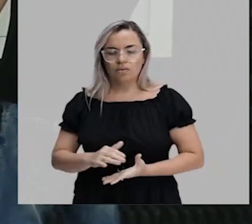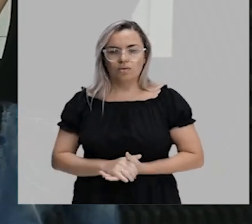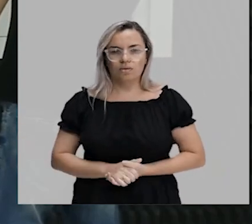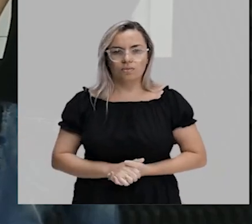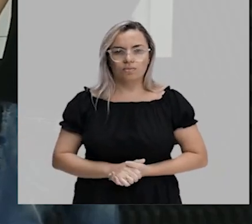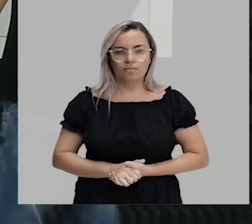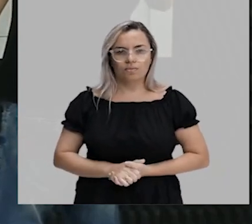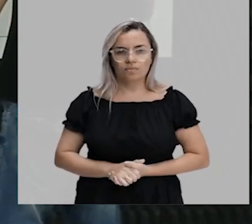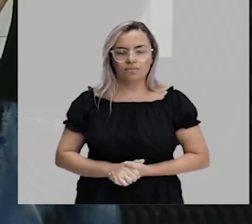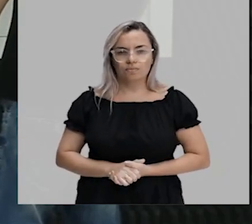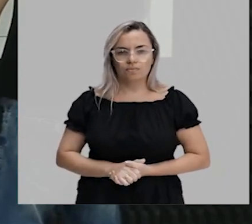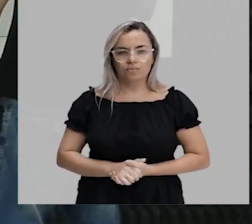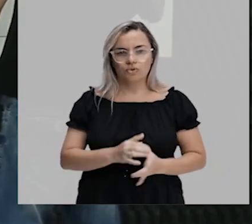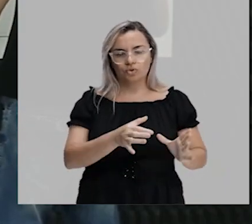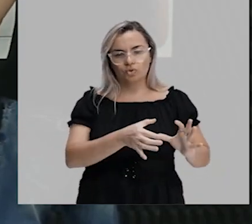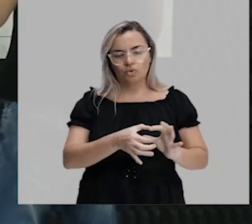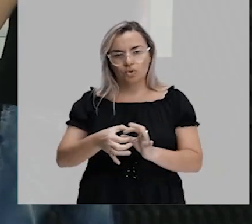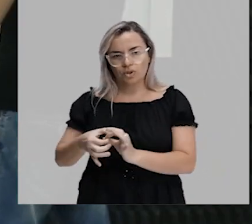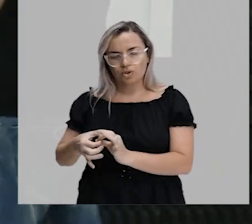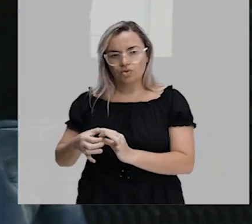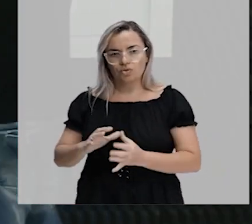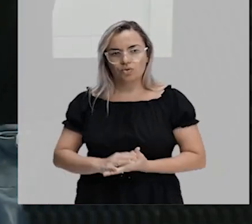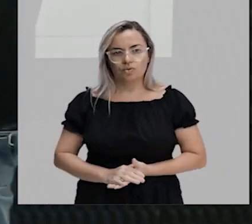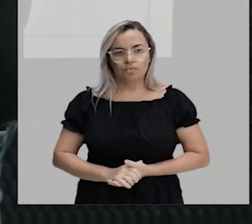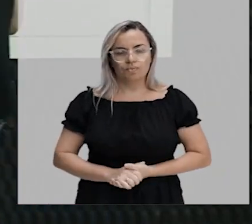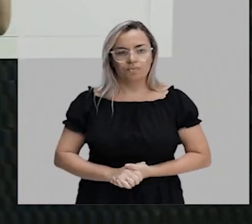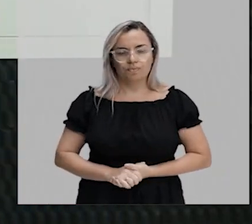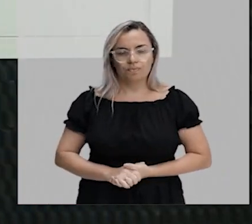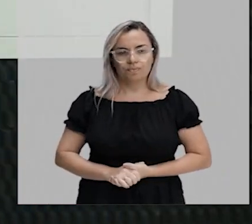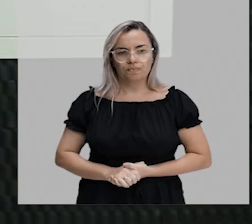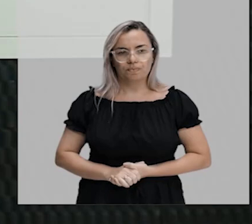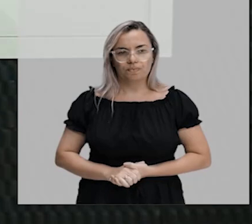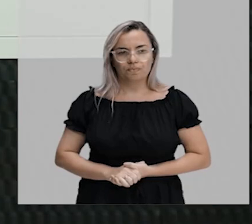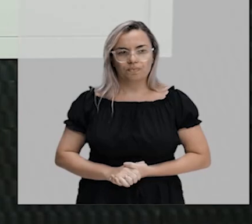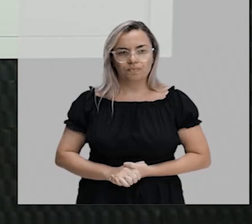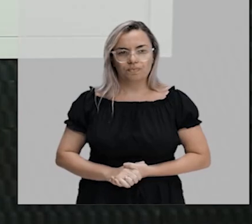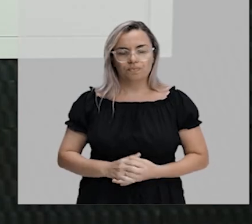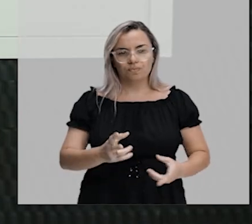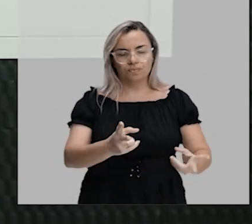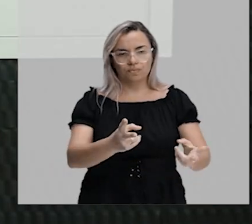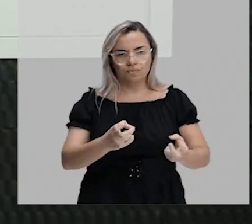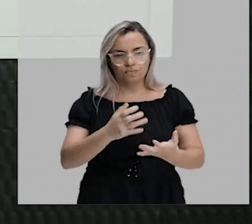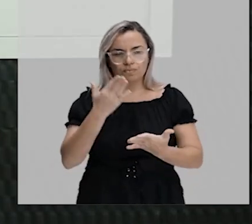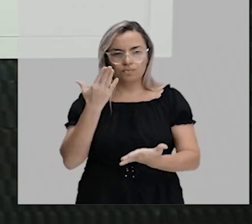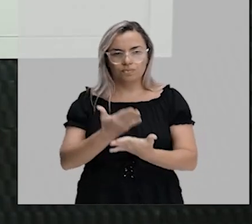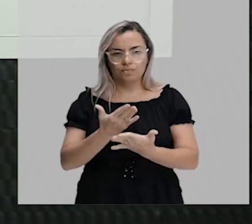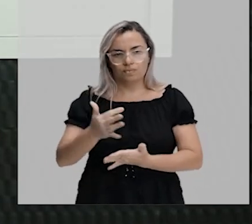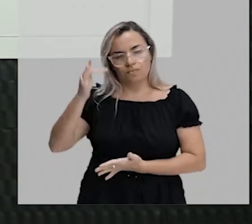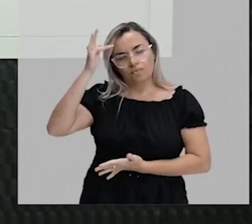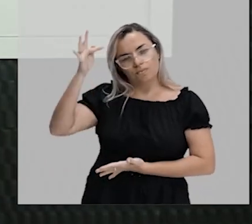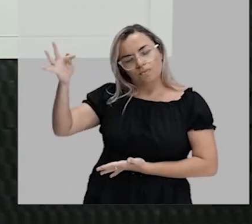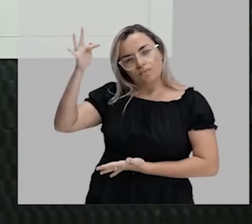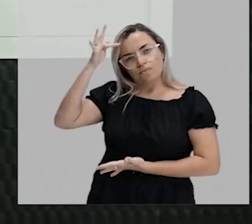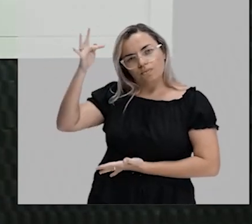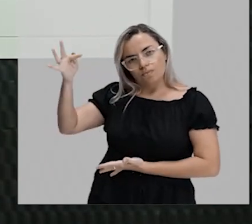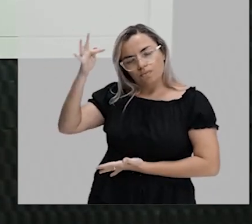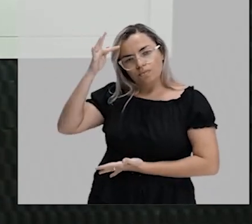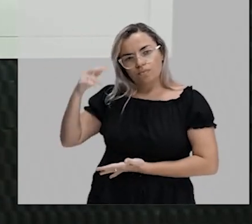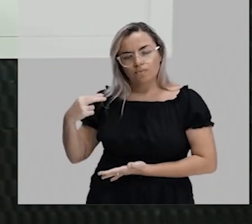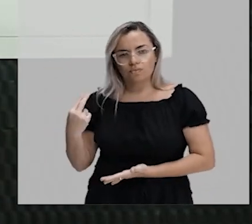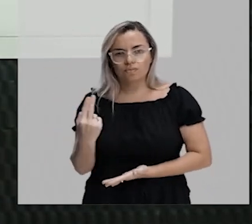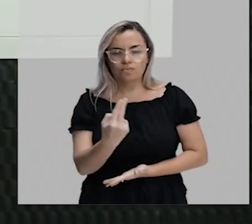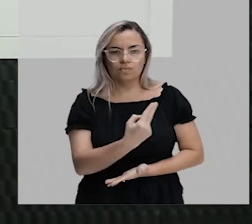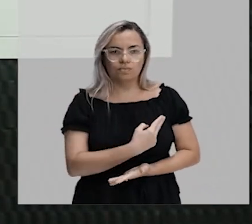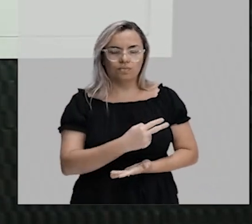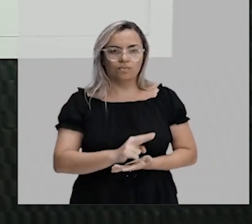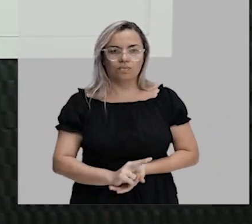dentro do cristianismo, portanto. Aqui você vai perceber que quando você estuda na filosofia, aí nós vamos puxar